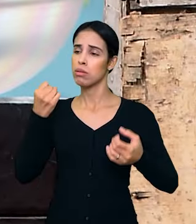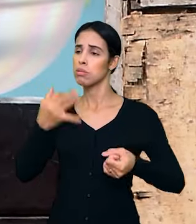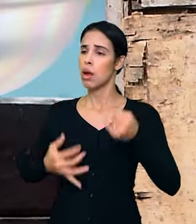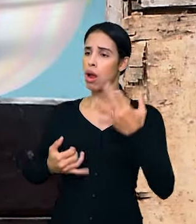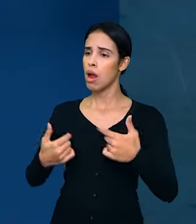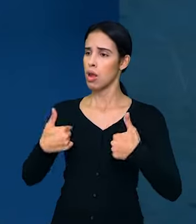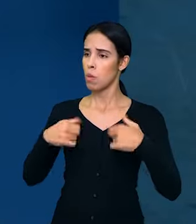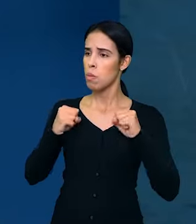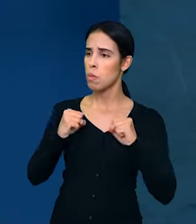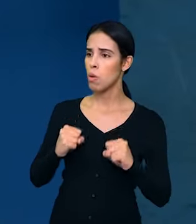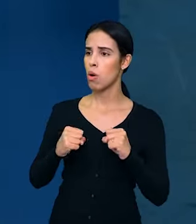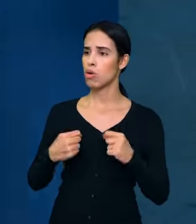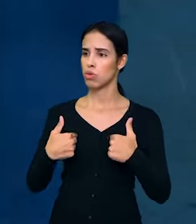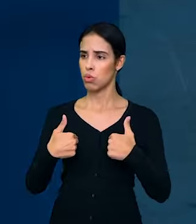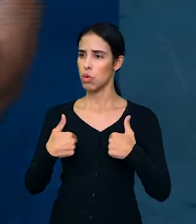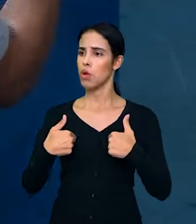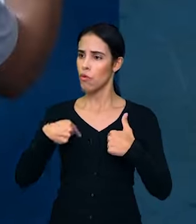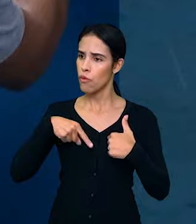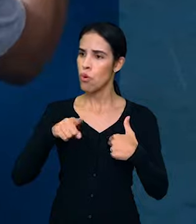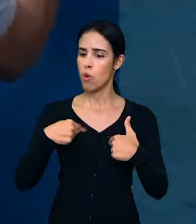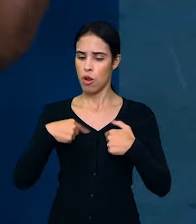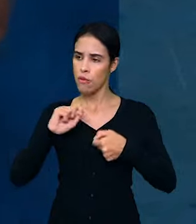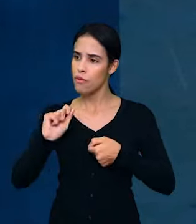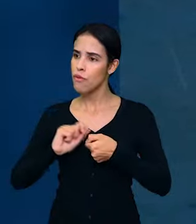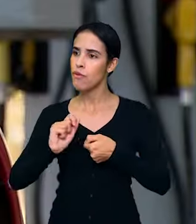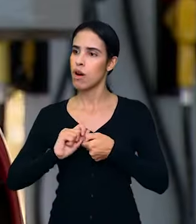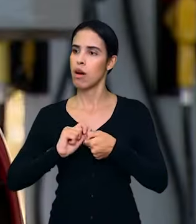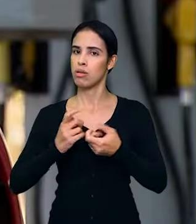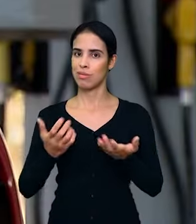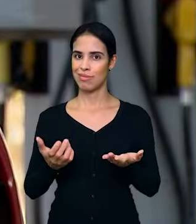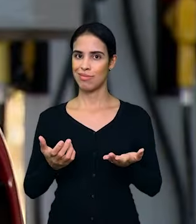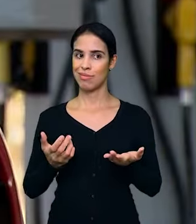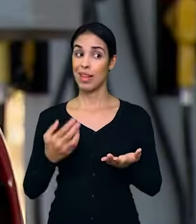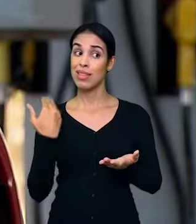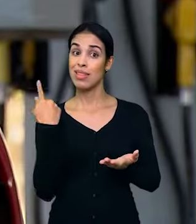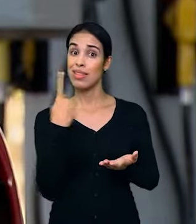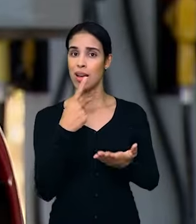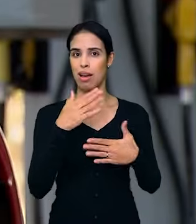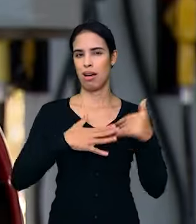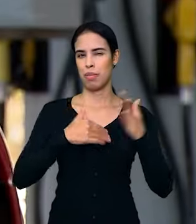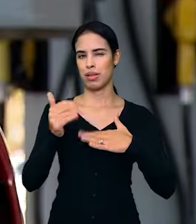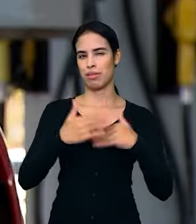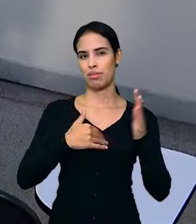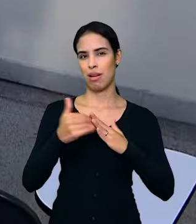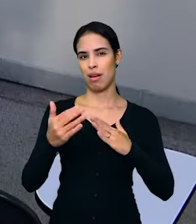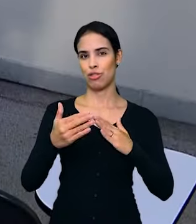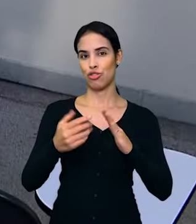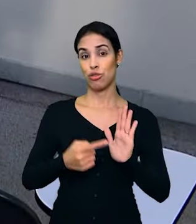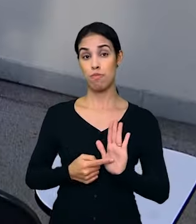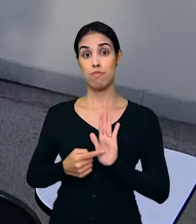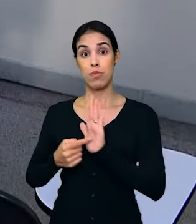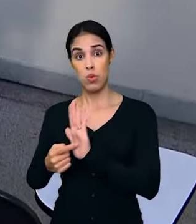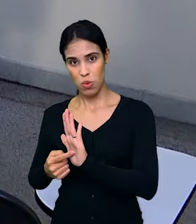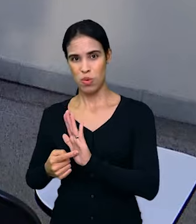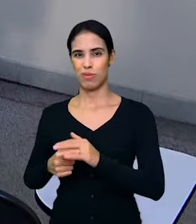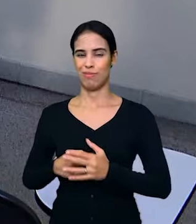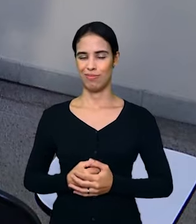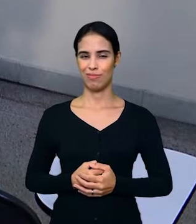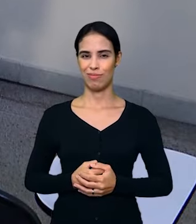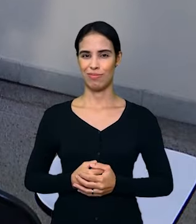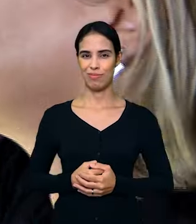eu tenho, eu faço, sabe? Essa coisa da sua capacidade de atuação, de que